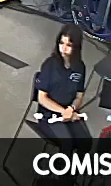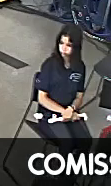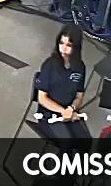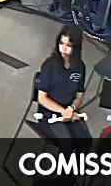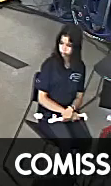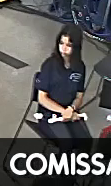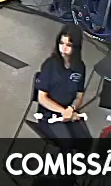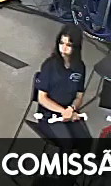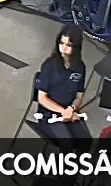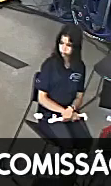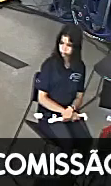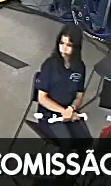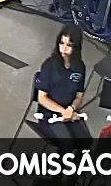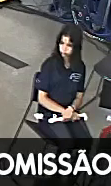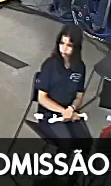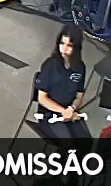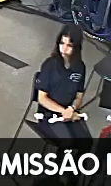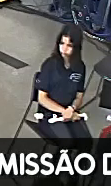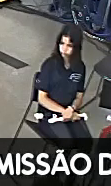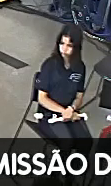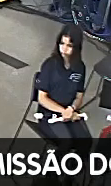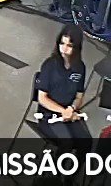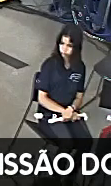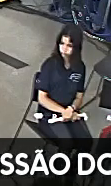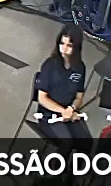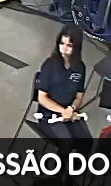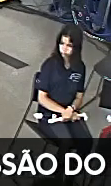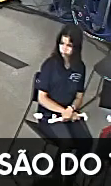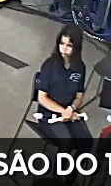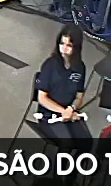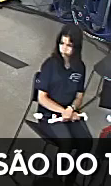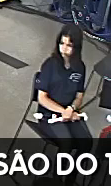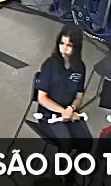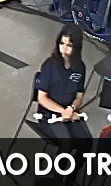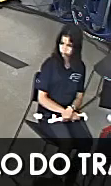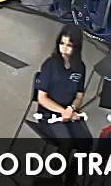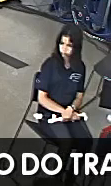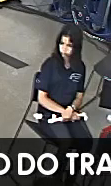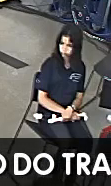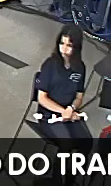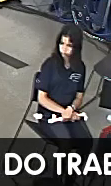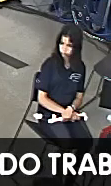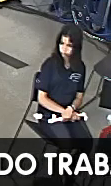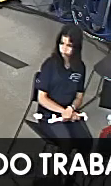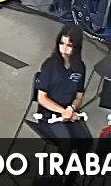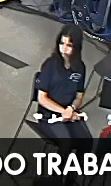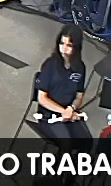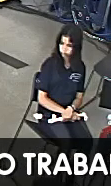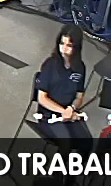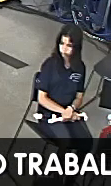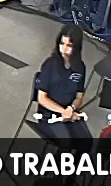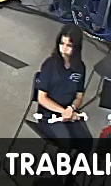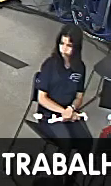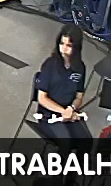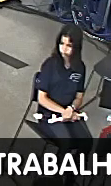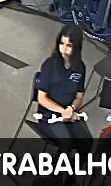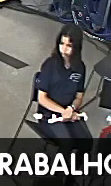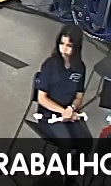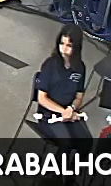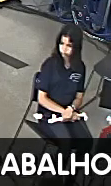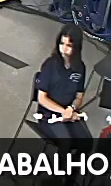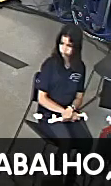escolas públicas de qualidade para todos, em que se valorize a educação, superando a cultura do ódio presente em nosso